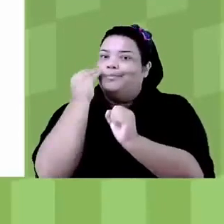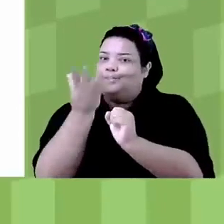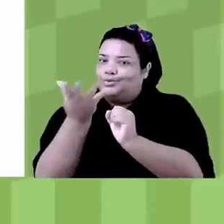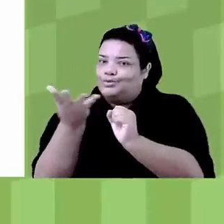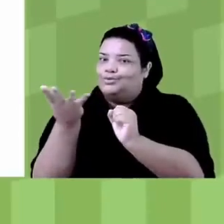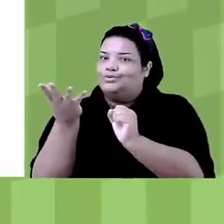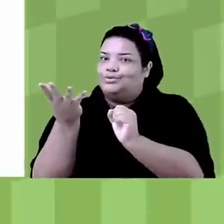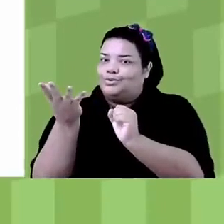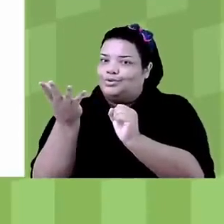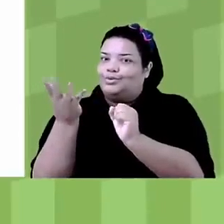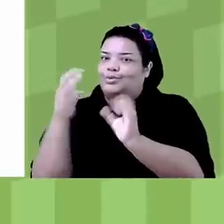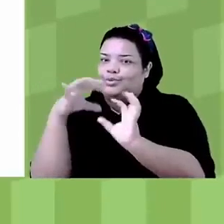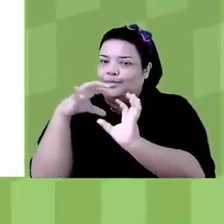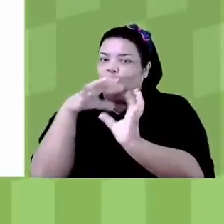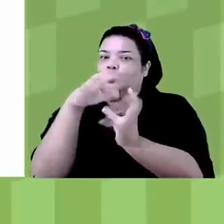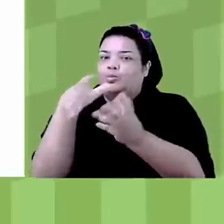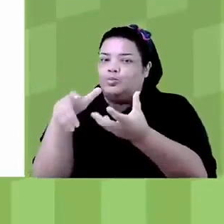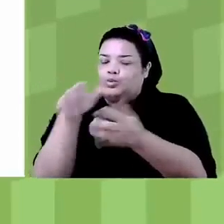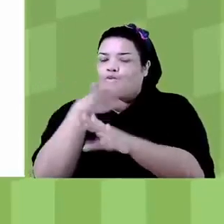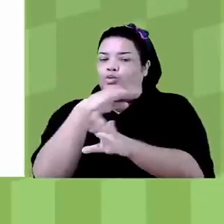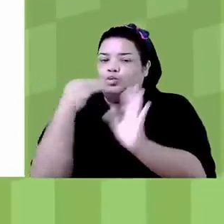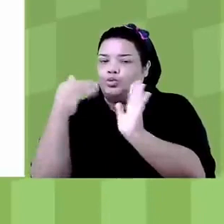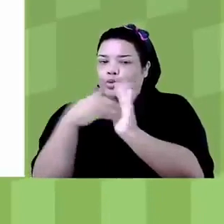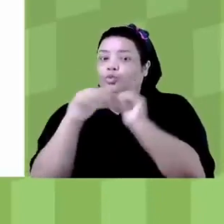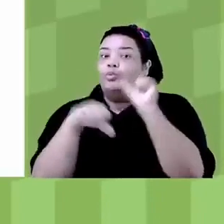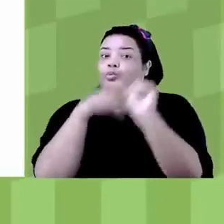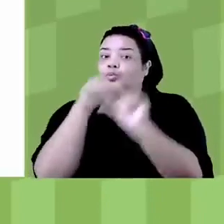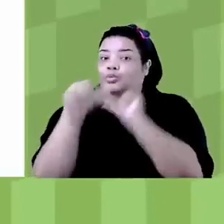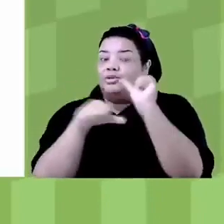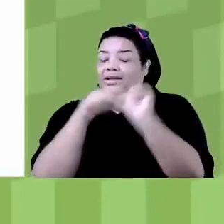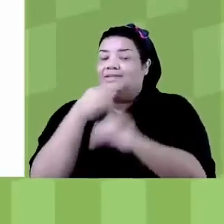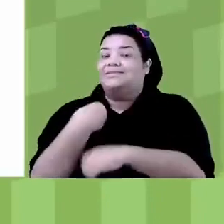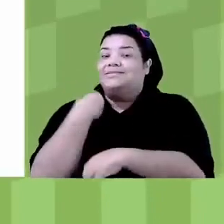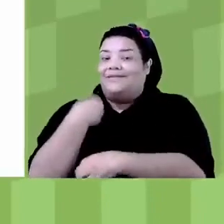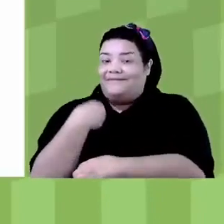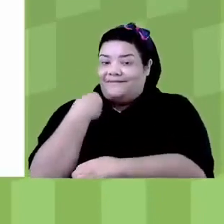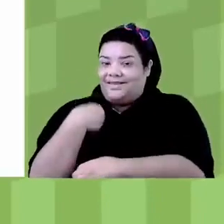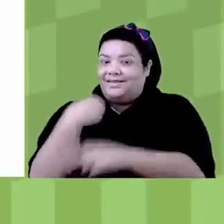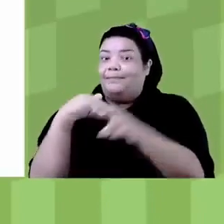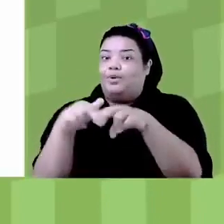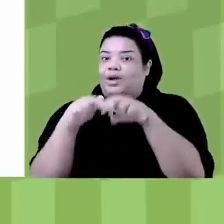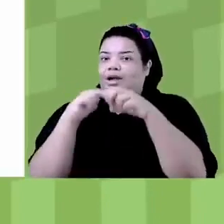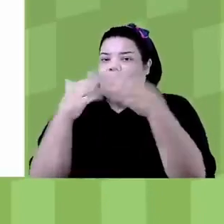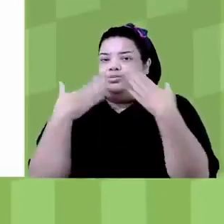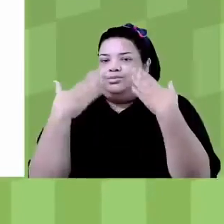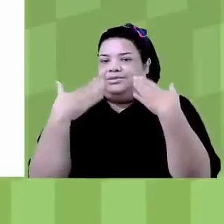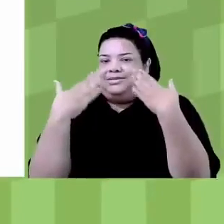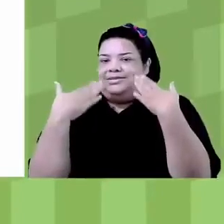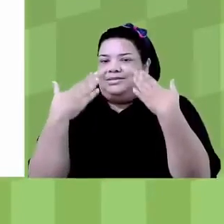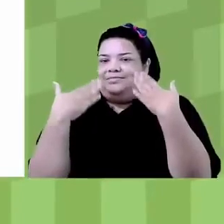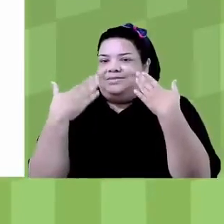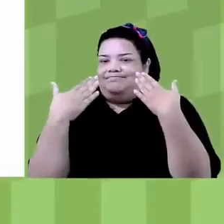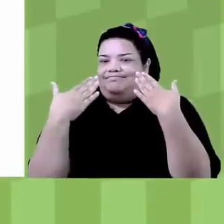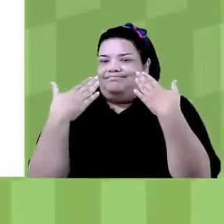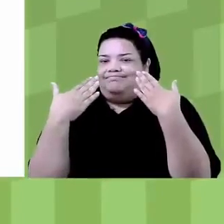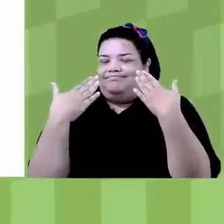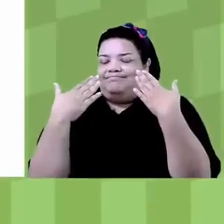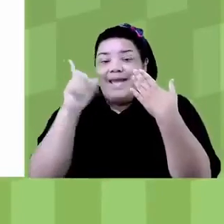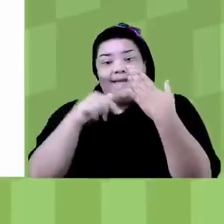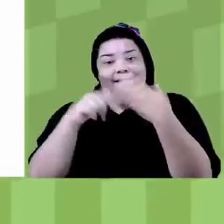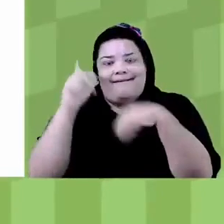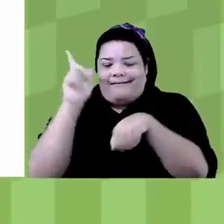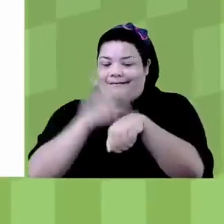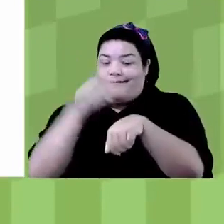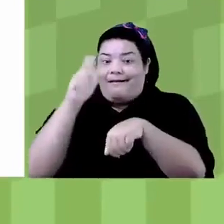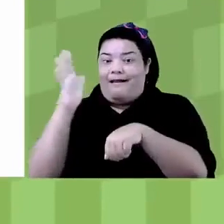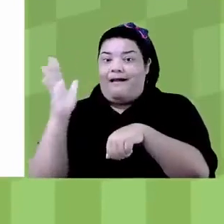como poderão ser as alterações em nossas vidas com a mudança do clima. repentinas e com potência de transformar a